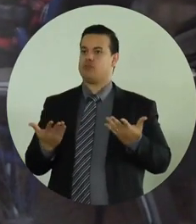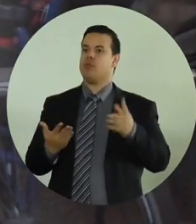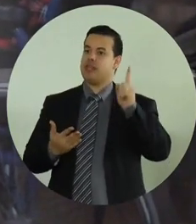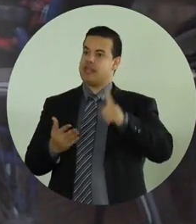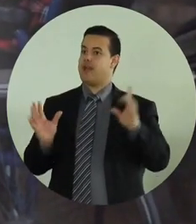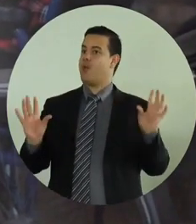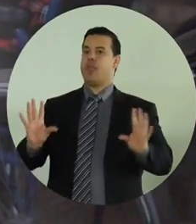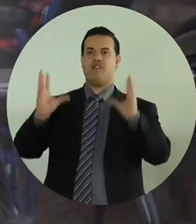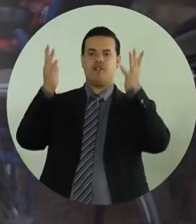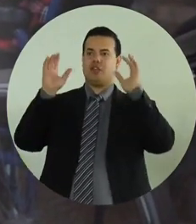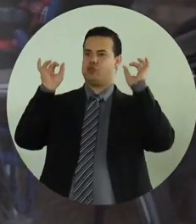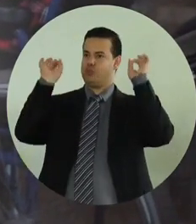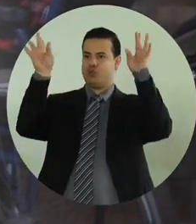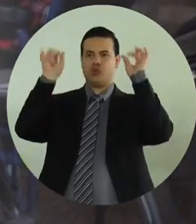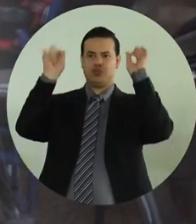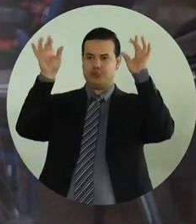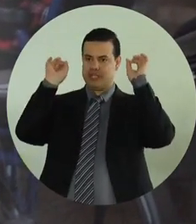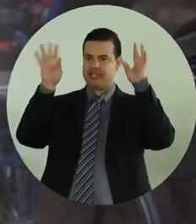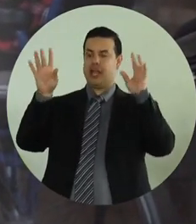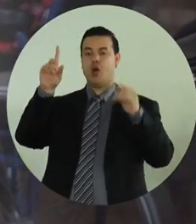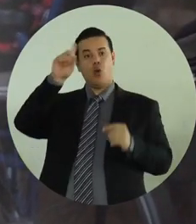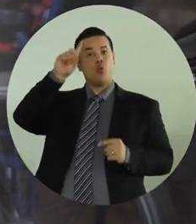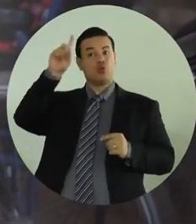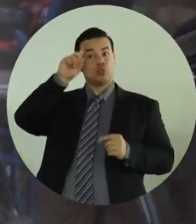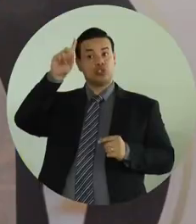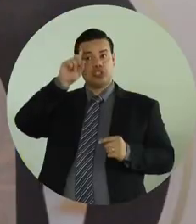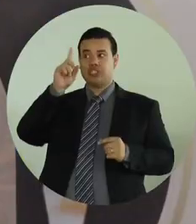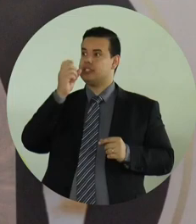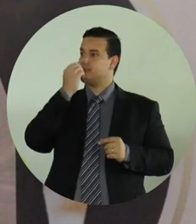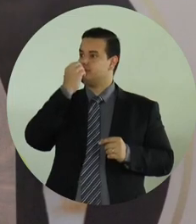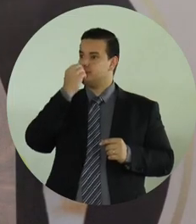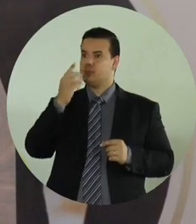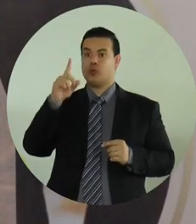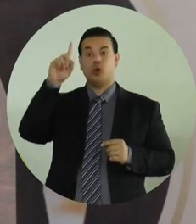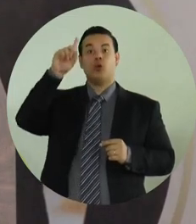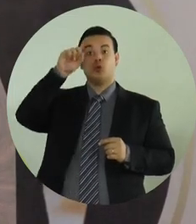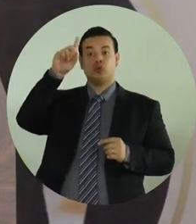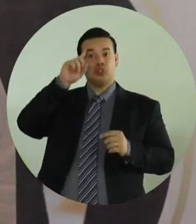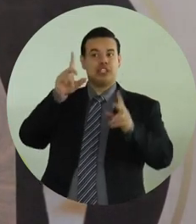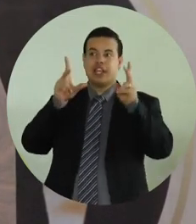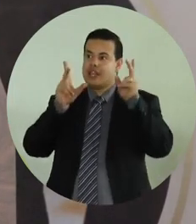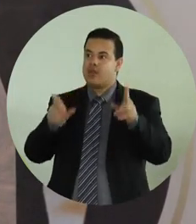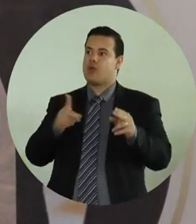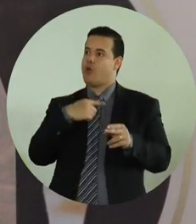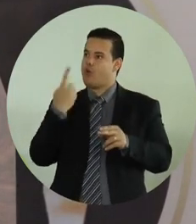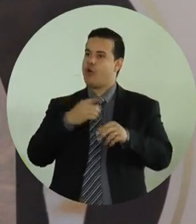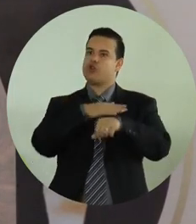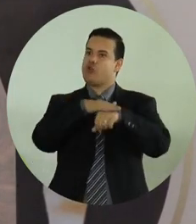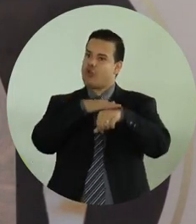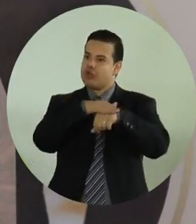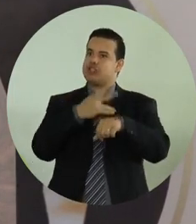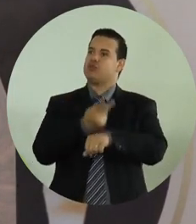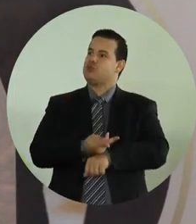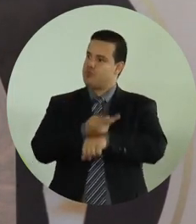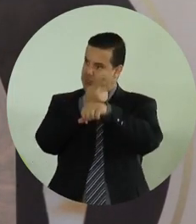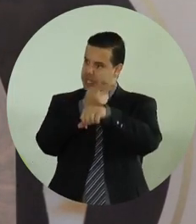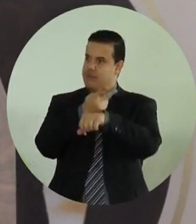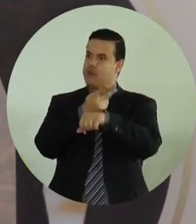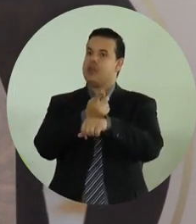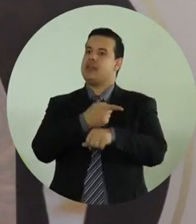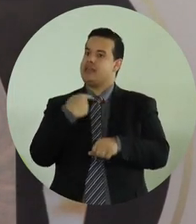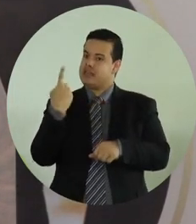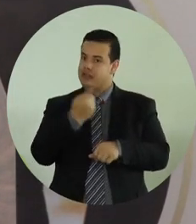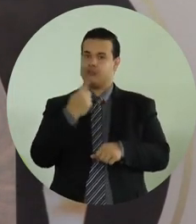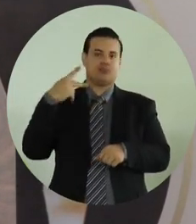evento muito especial, num dia muito marcante, porque naquele mesmo dia nós estávamos falando em prêmio e estávamos perdendo um